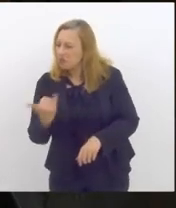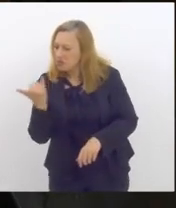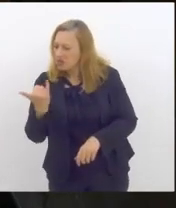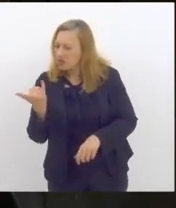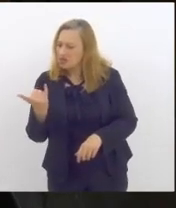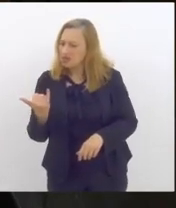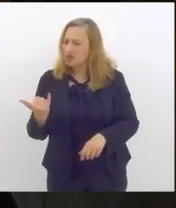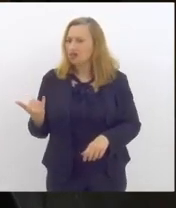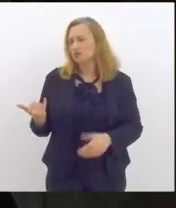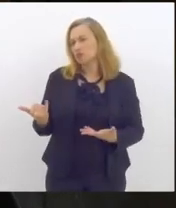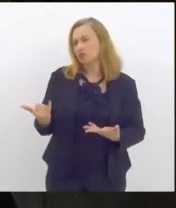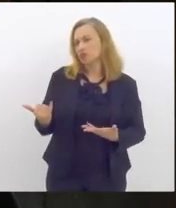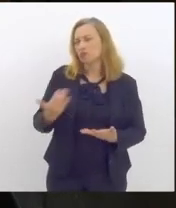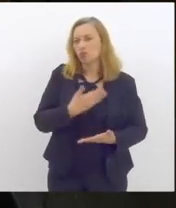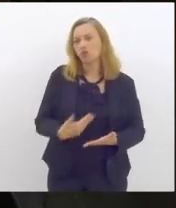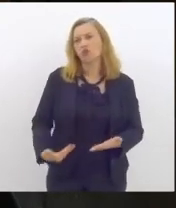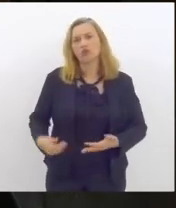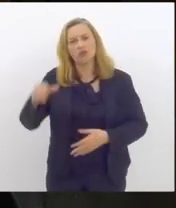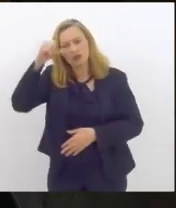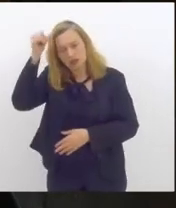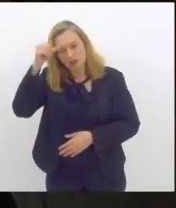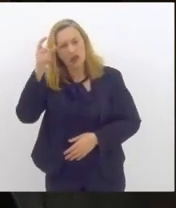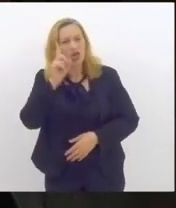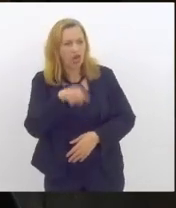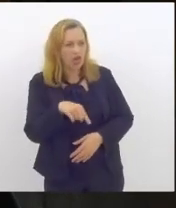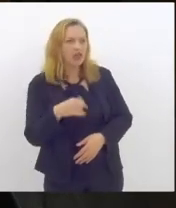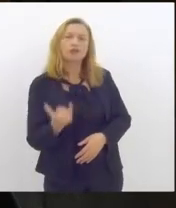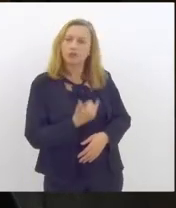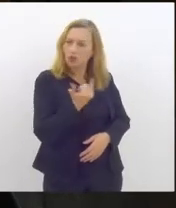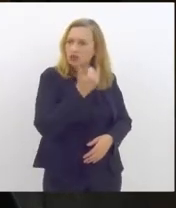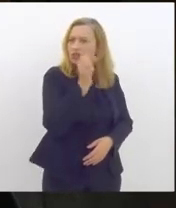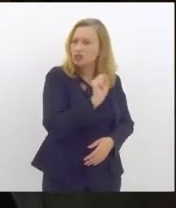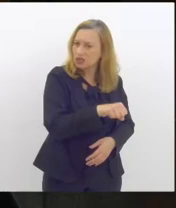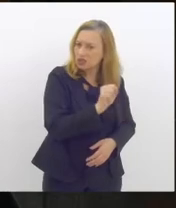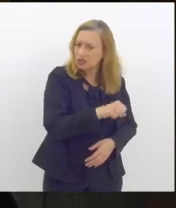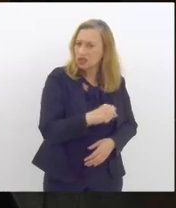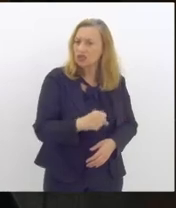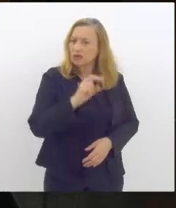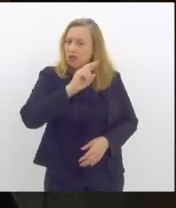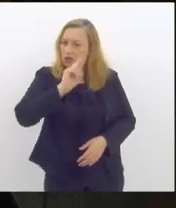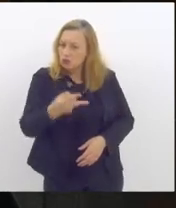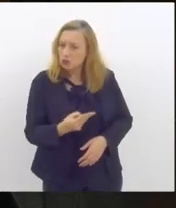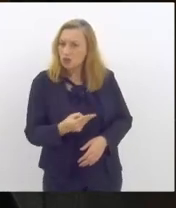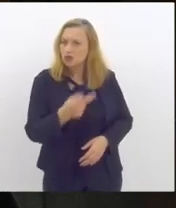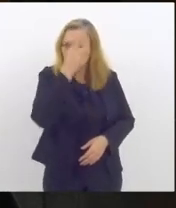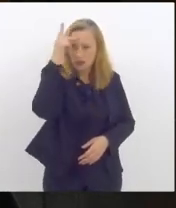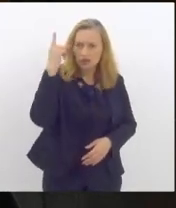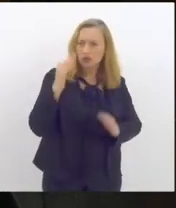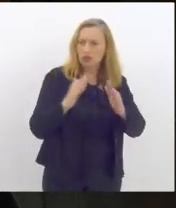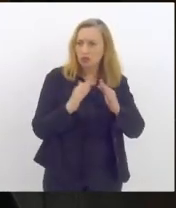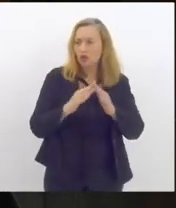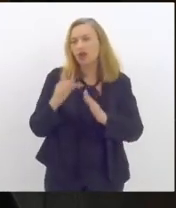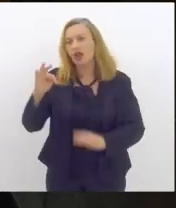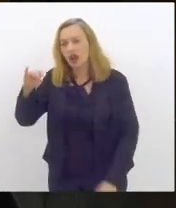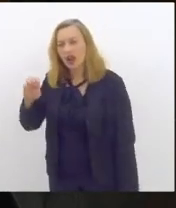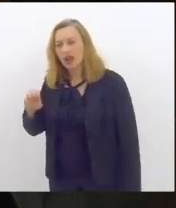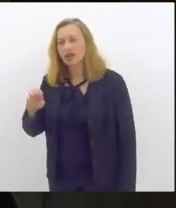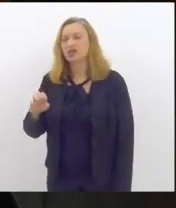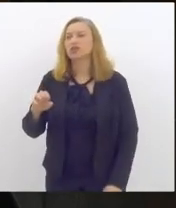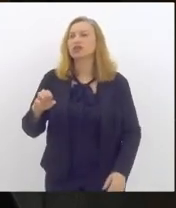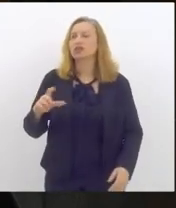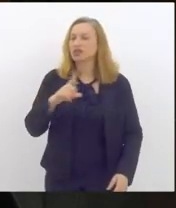para o governo Cláudio Castro é importante pra há milhões de pessoas que moram na região Leste Fluminense